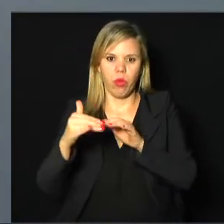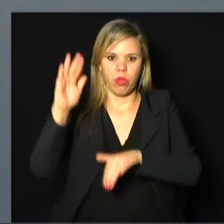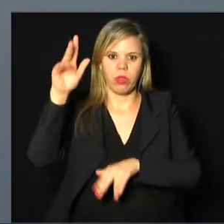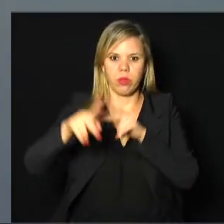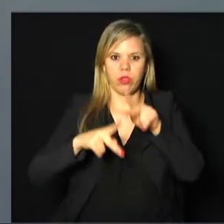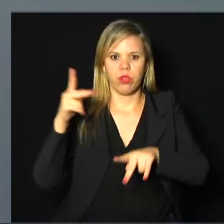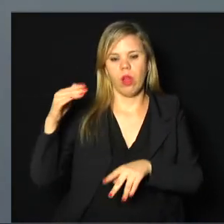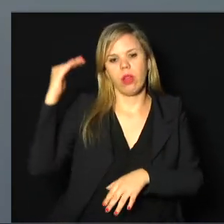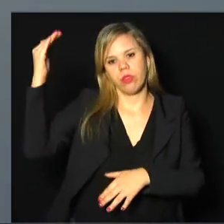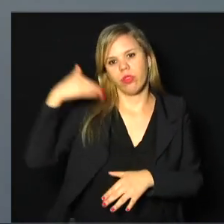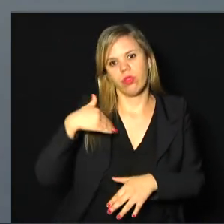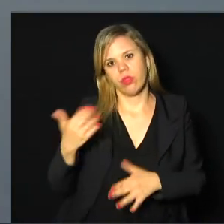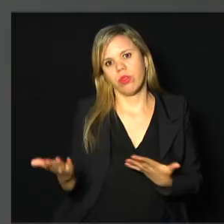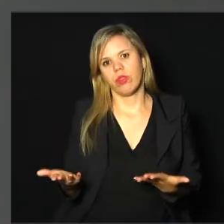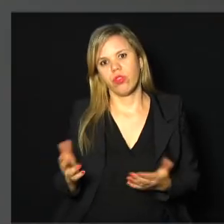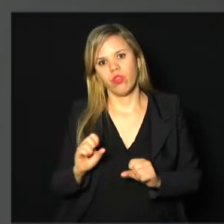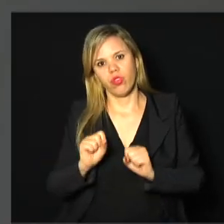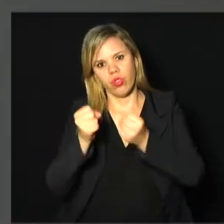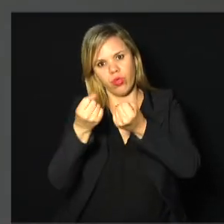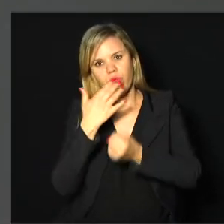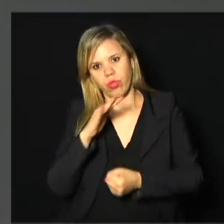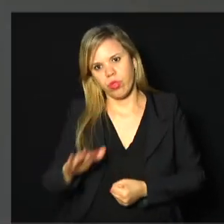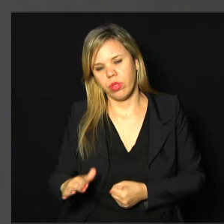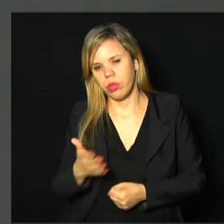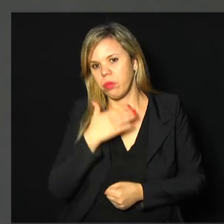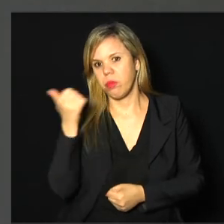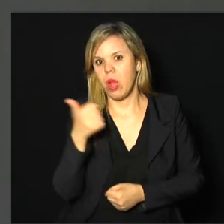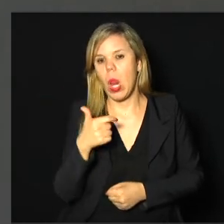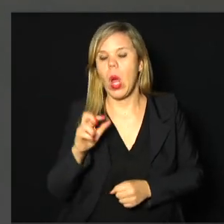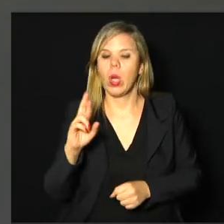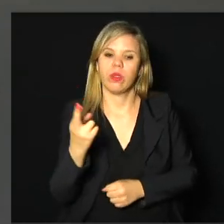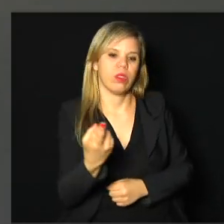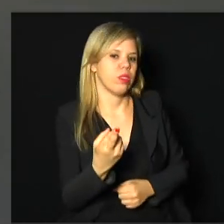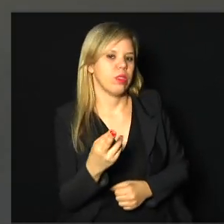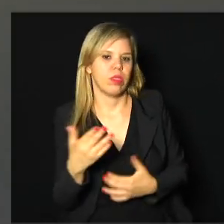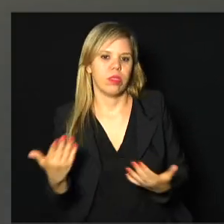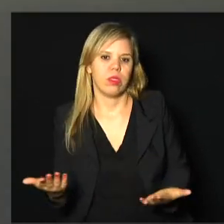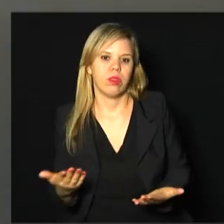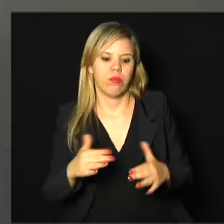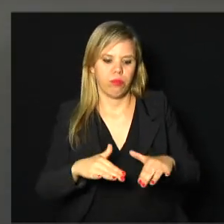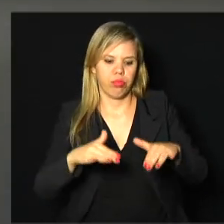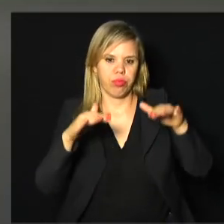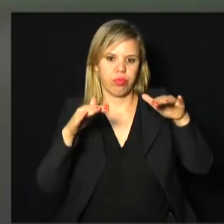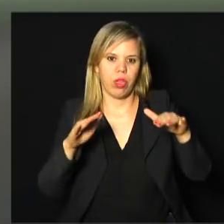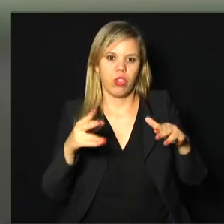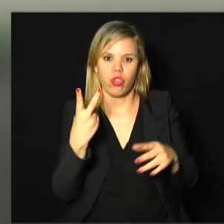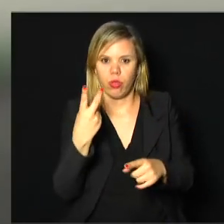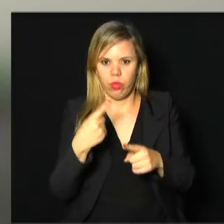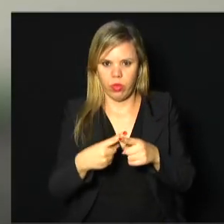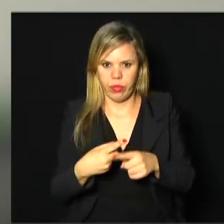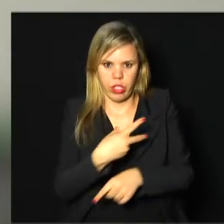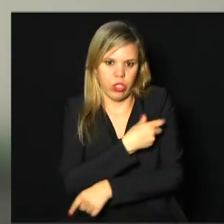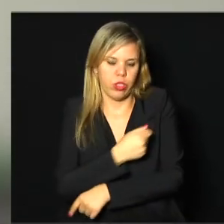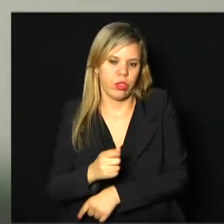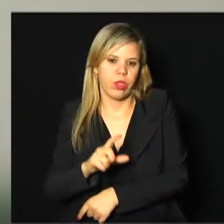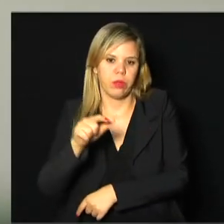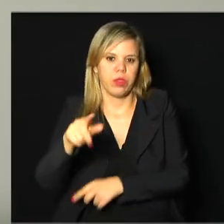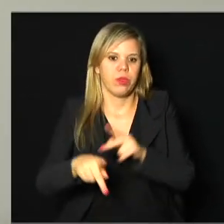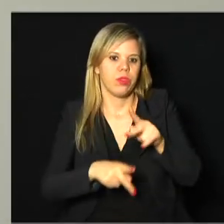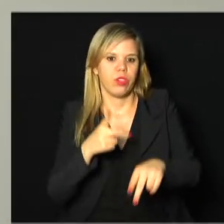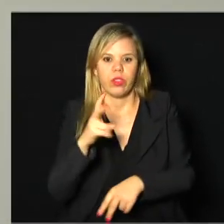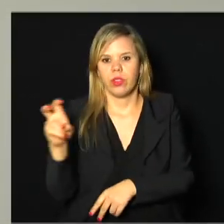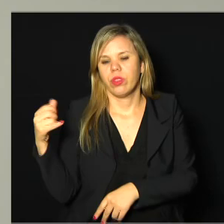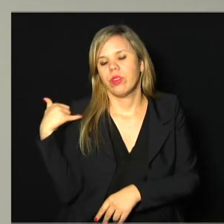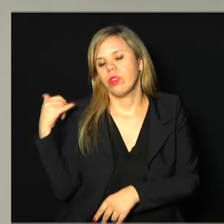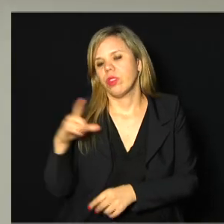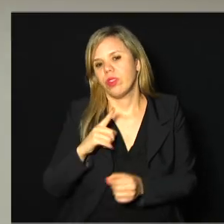que depois um adulto, né? O sistema de defesa da criança responde melhor. Tanto que na criança a gente faz só 2 doses da vacina e